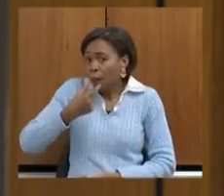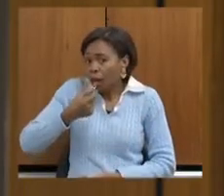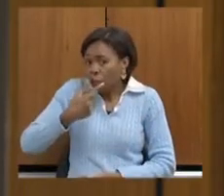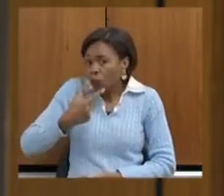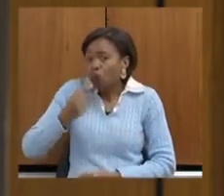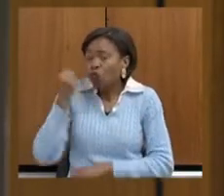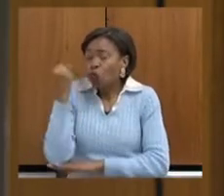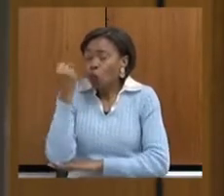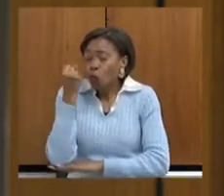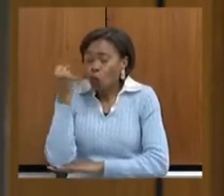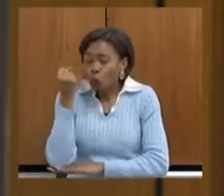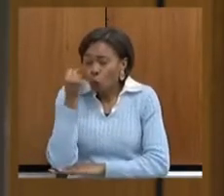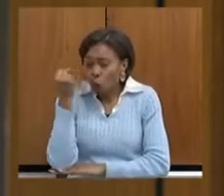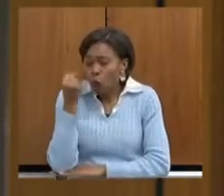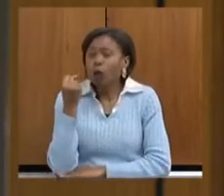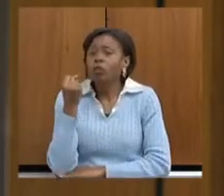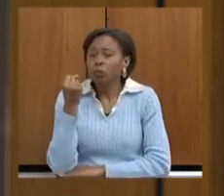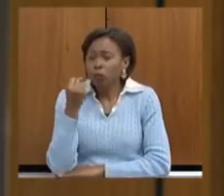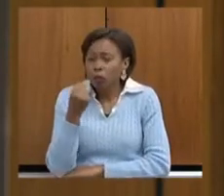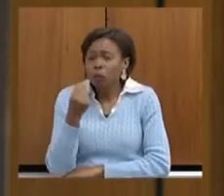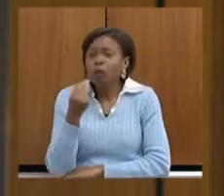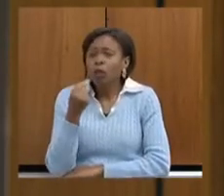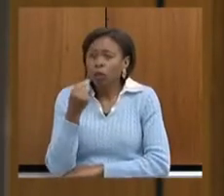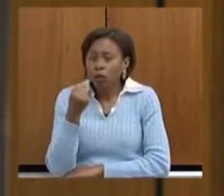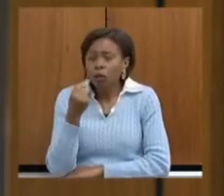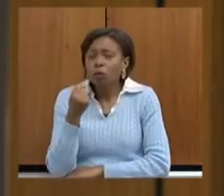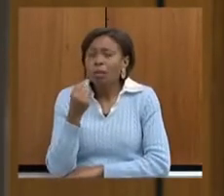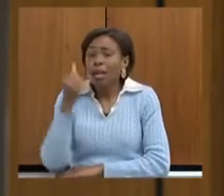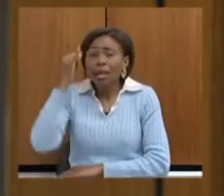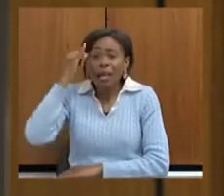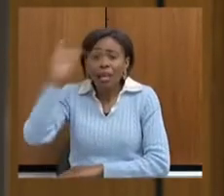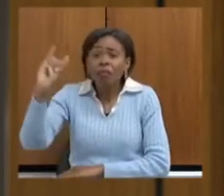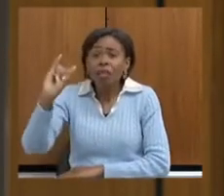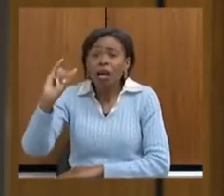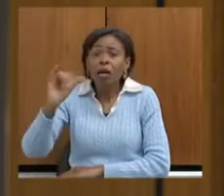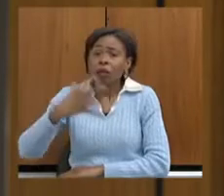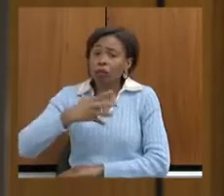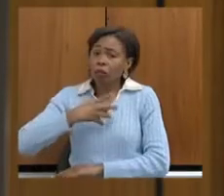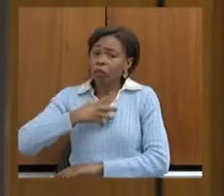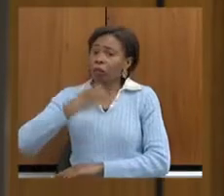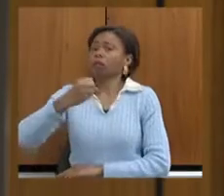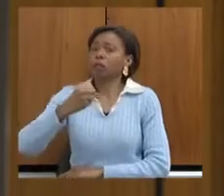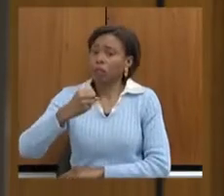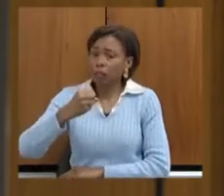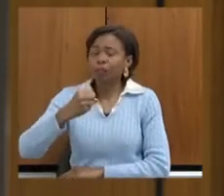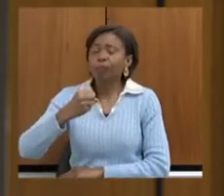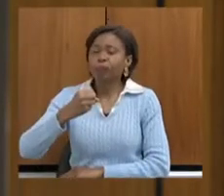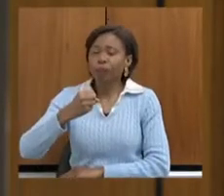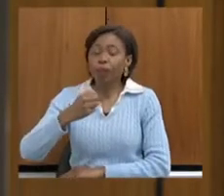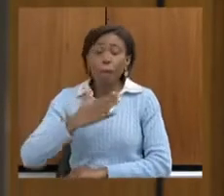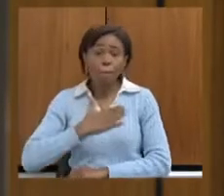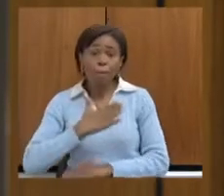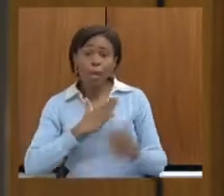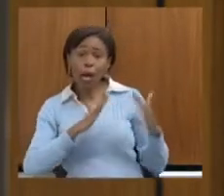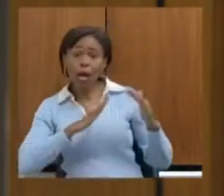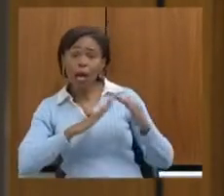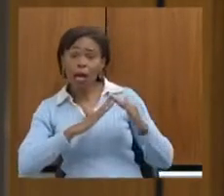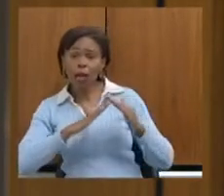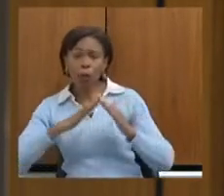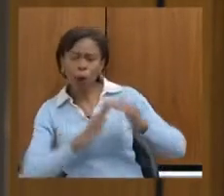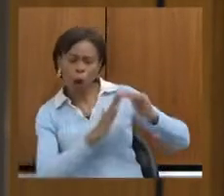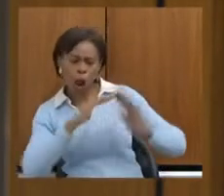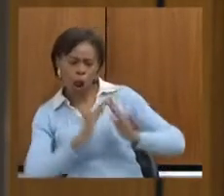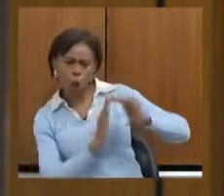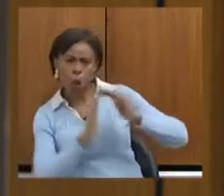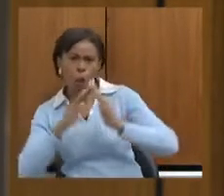para mim não perder a minha vida é a minha casa abalou tudo as